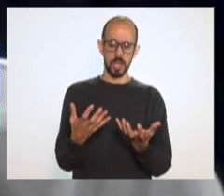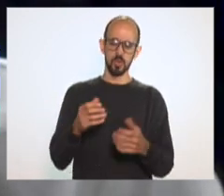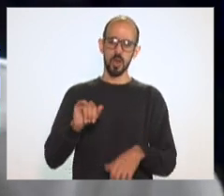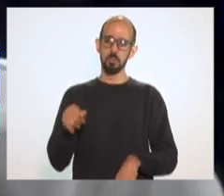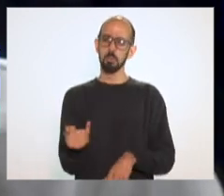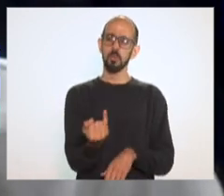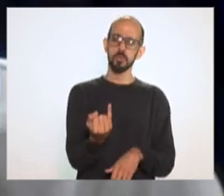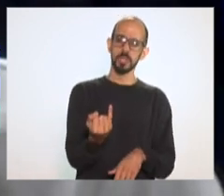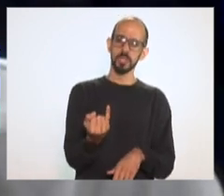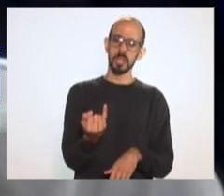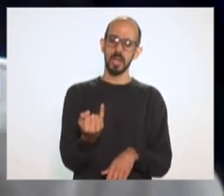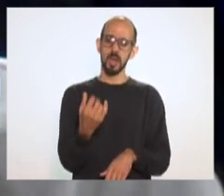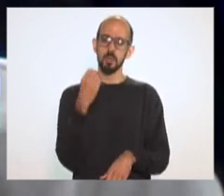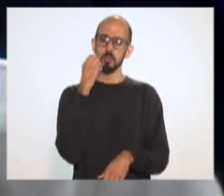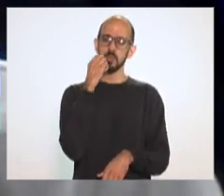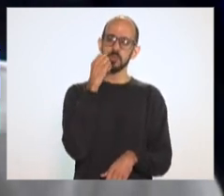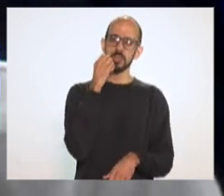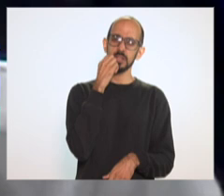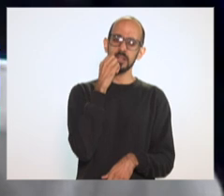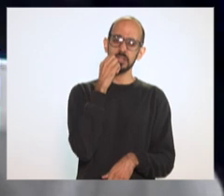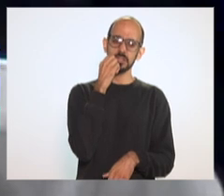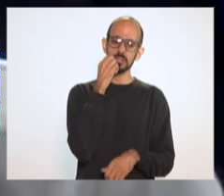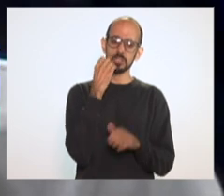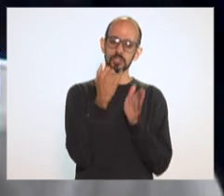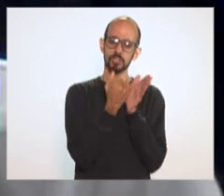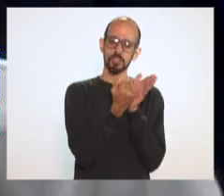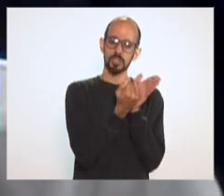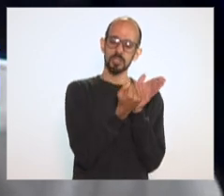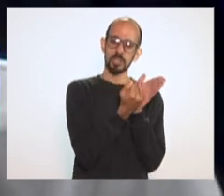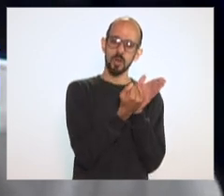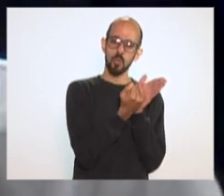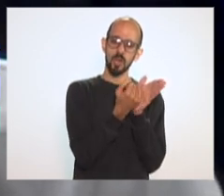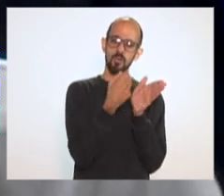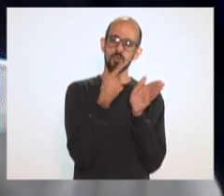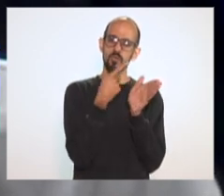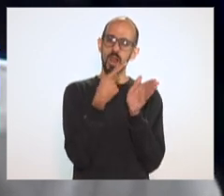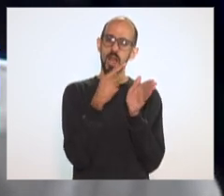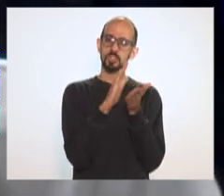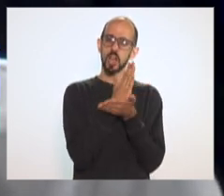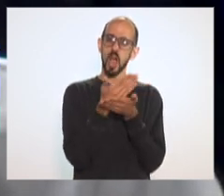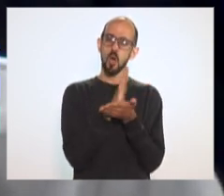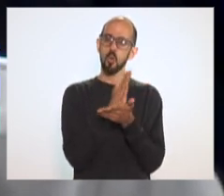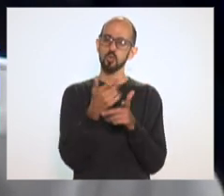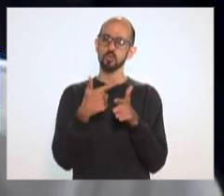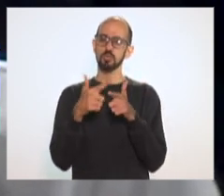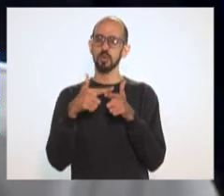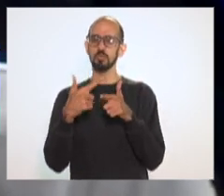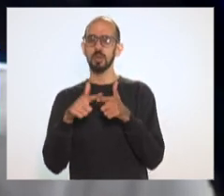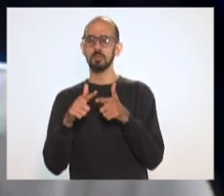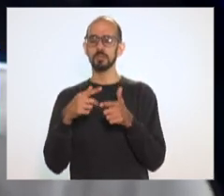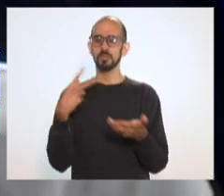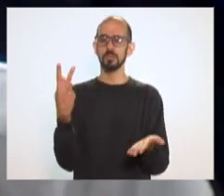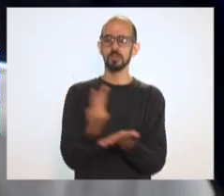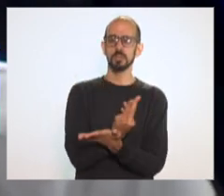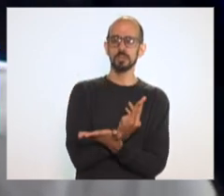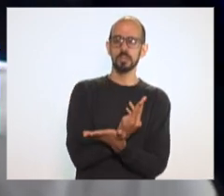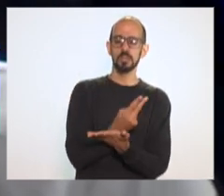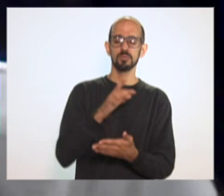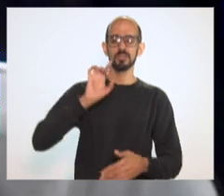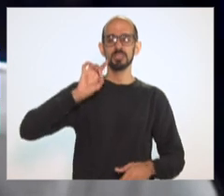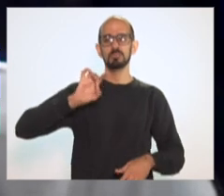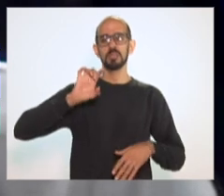oportunidade da minha inscrição no dia de hoje e falar um pouco sobre alguns problemas que nós estamos enfrentando especialmente